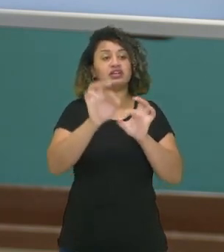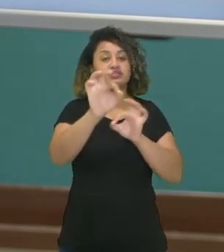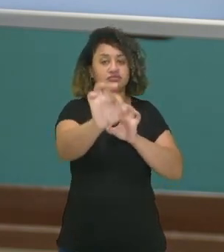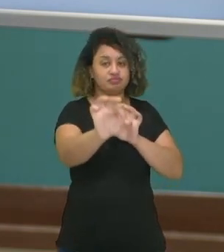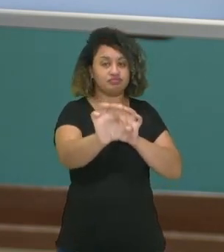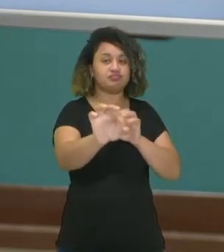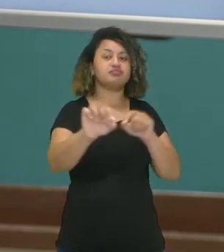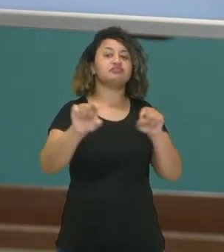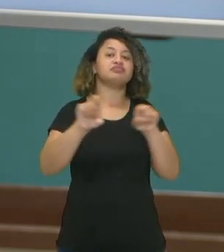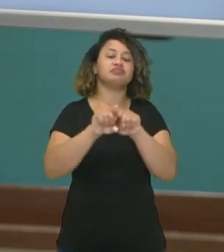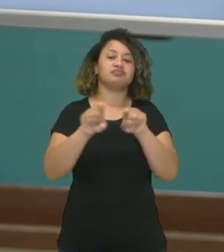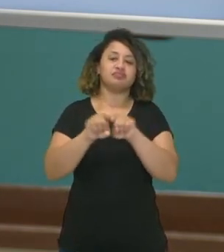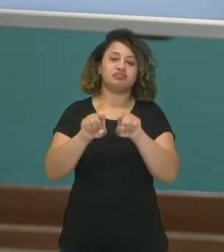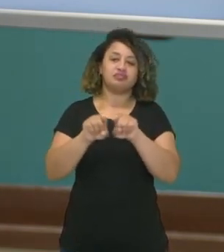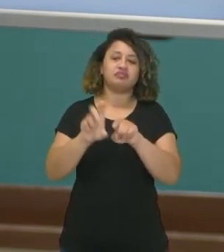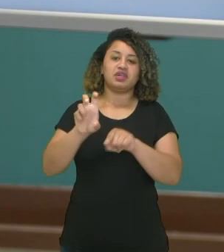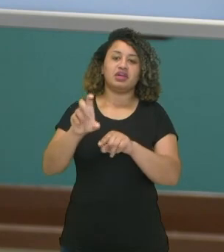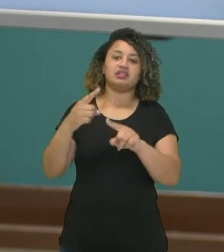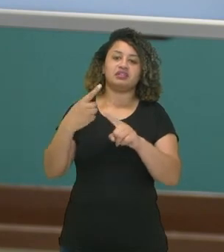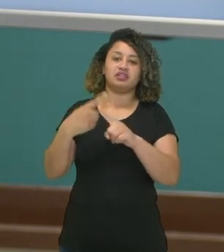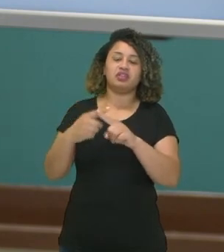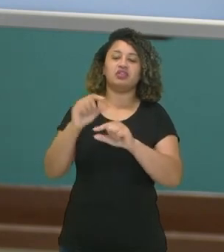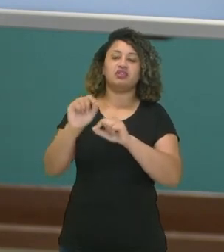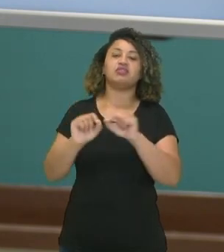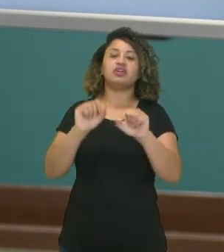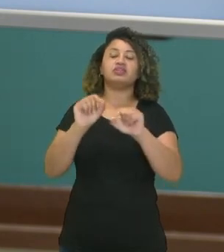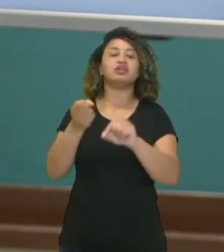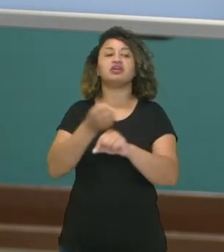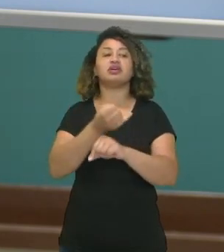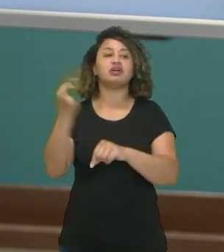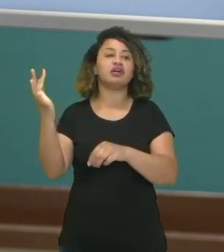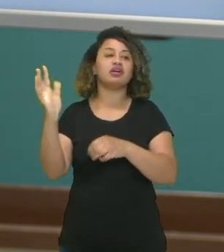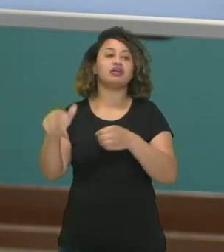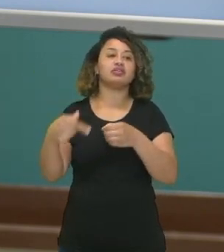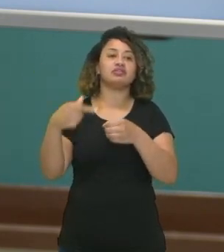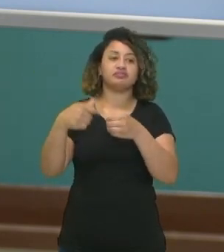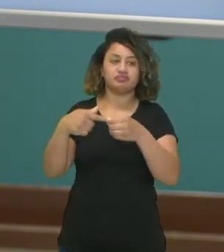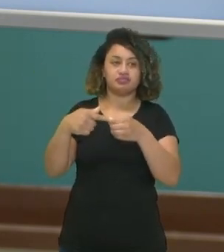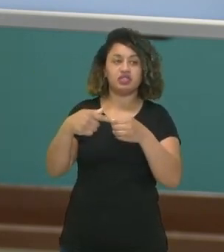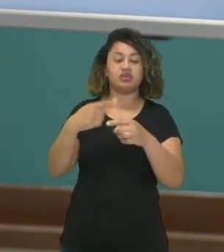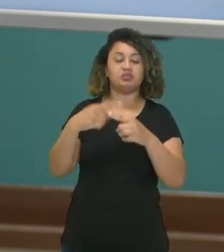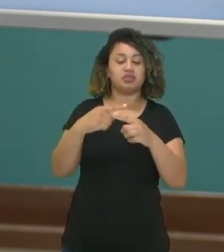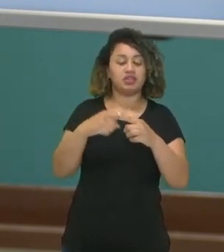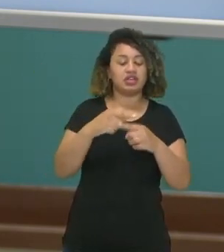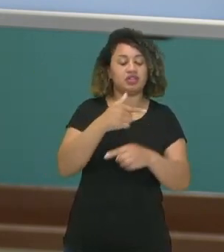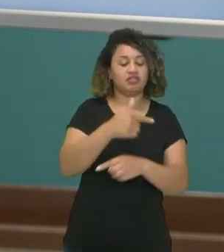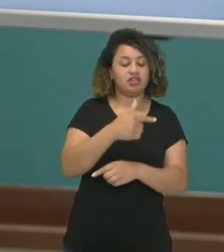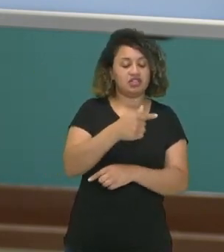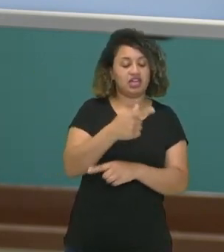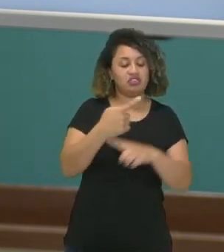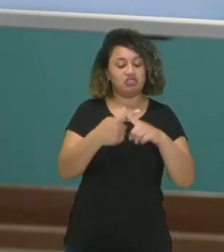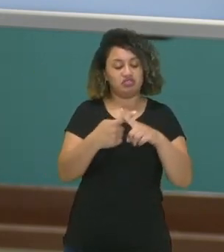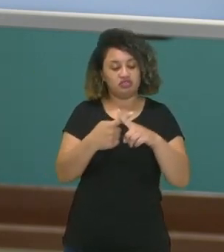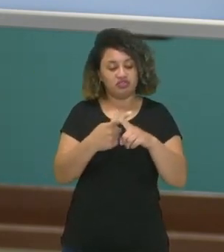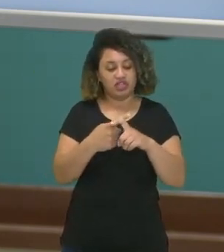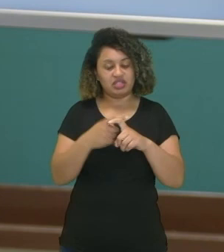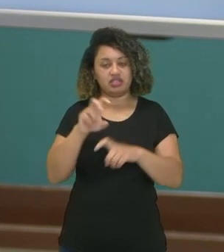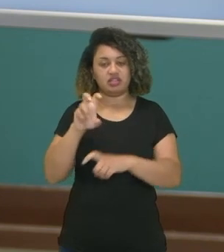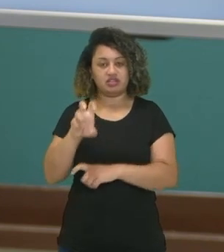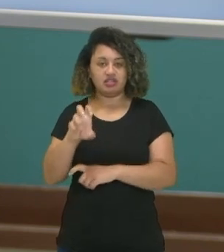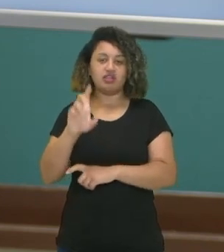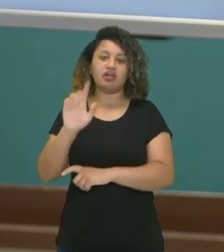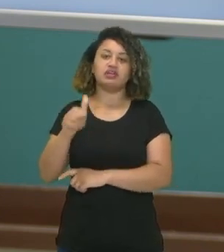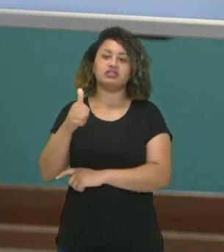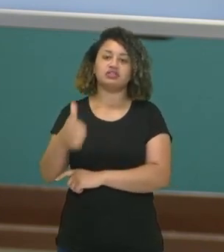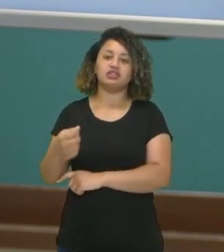ser percorrida, já que 5 vezes 27 dá os 135 quilômetros, eu vou